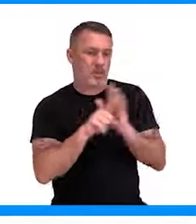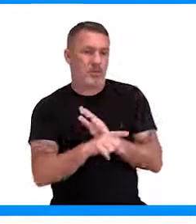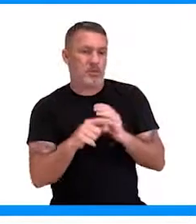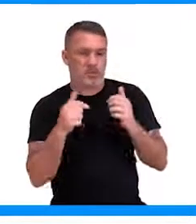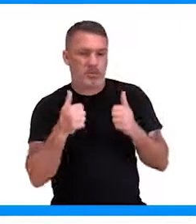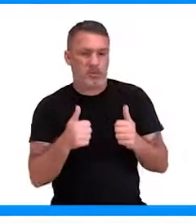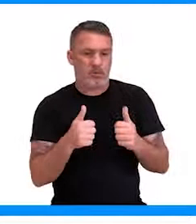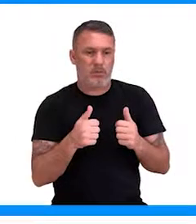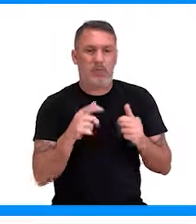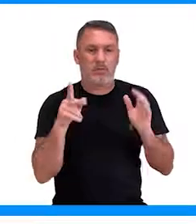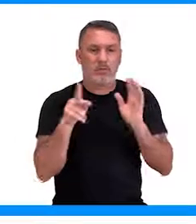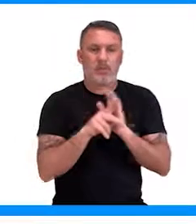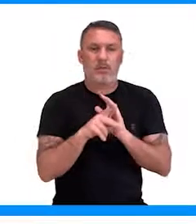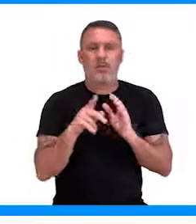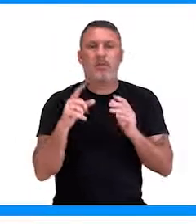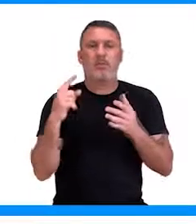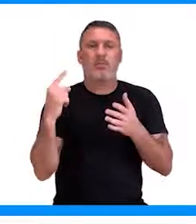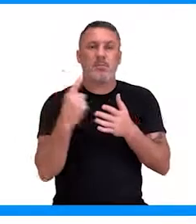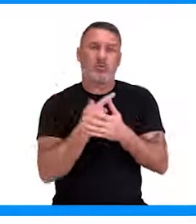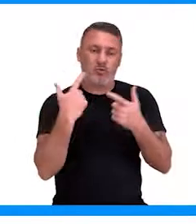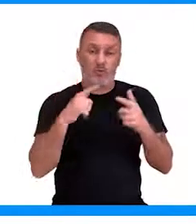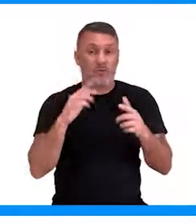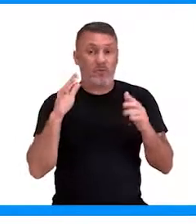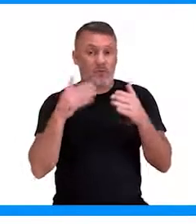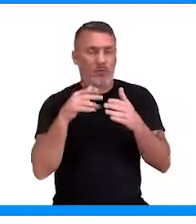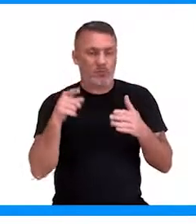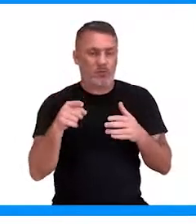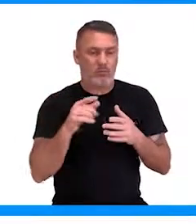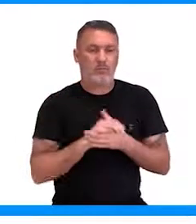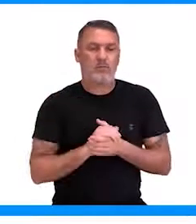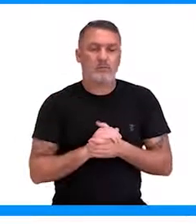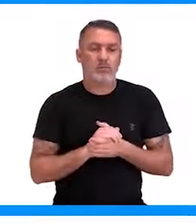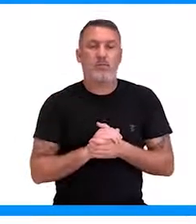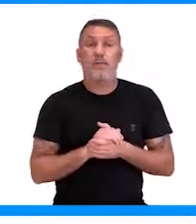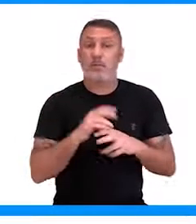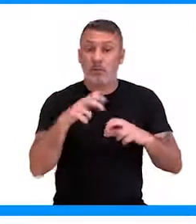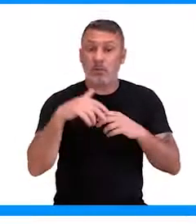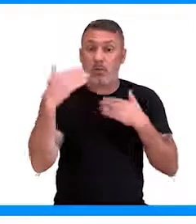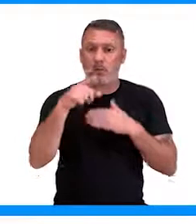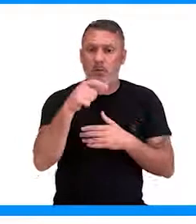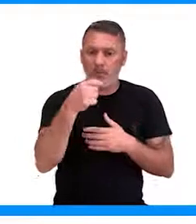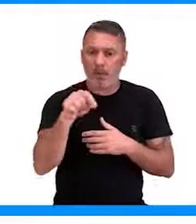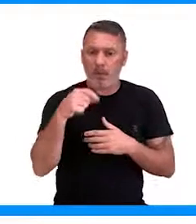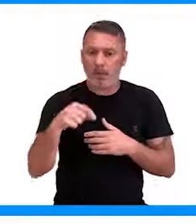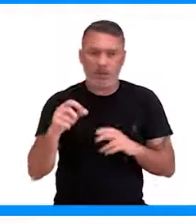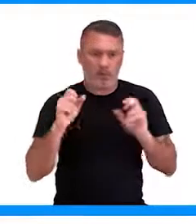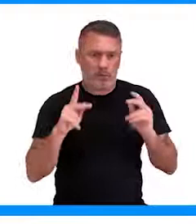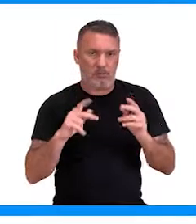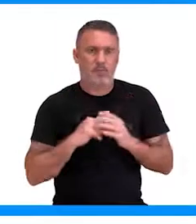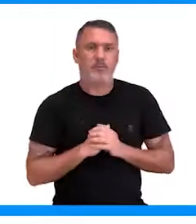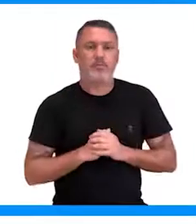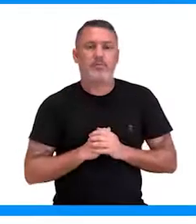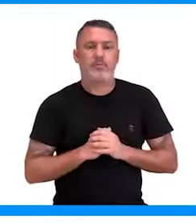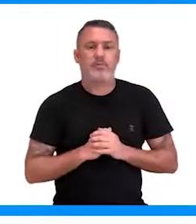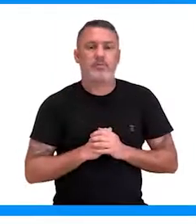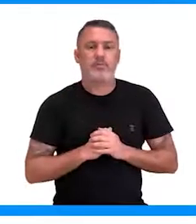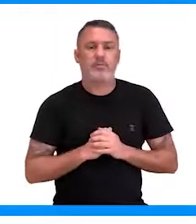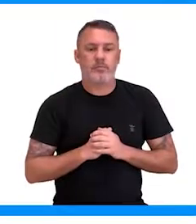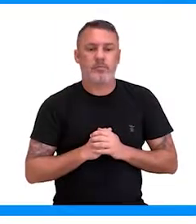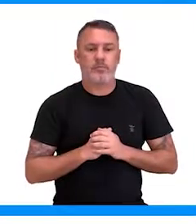sua pergunta, né? Ler a pergunta do problema novamente. Você pode até sublinhar na hora que estiver lendo a prova.